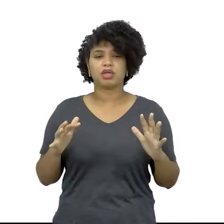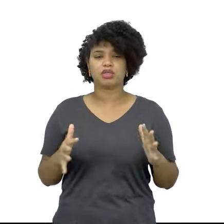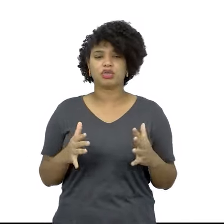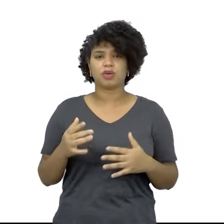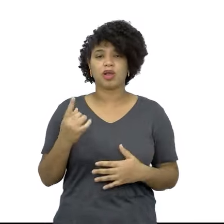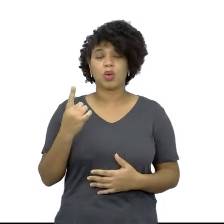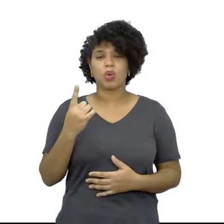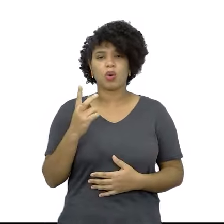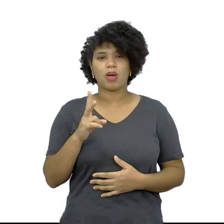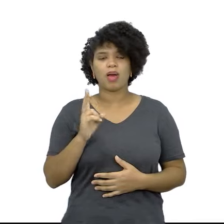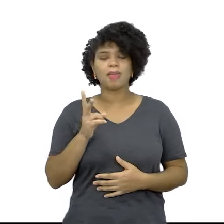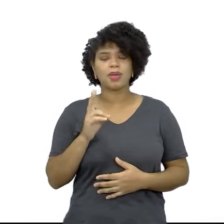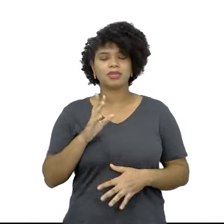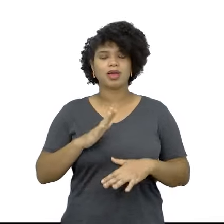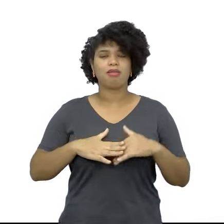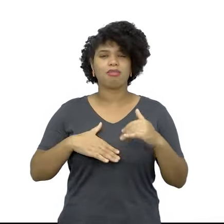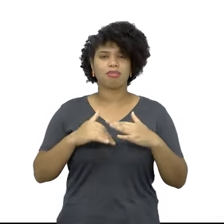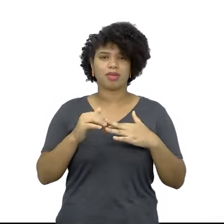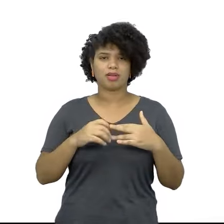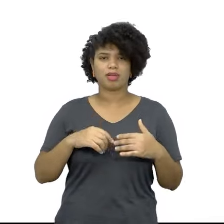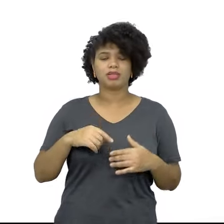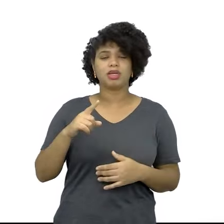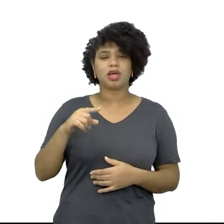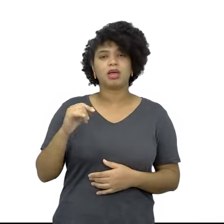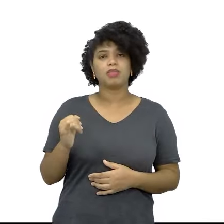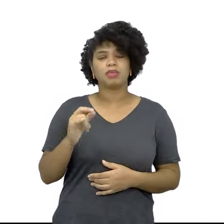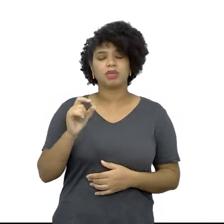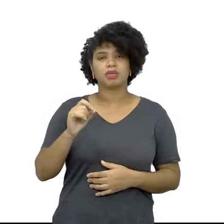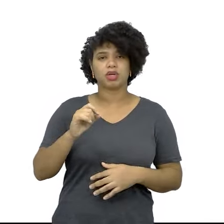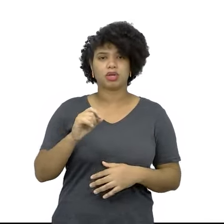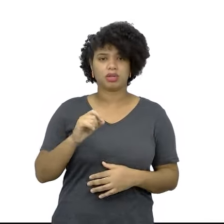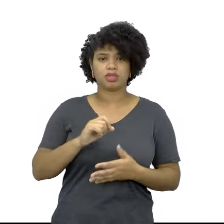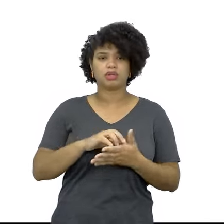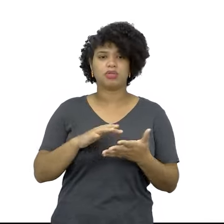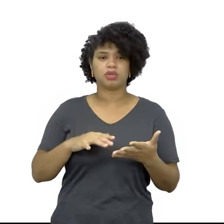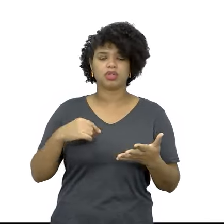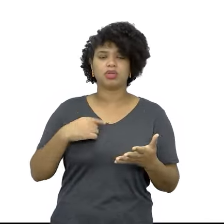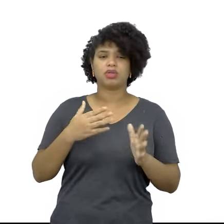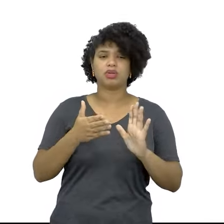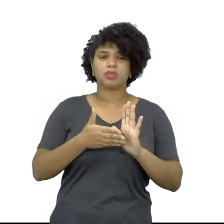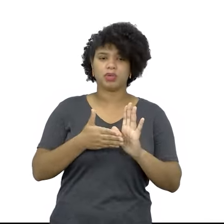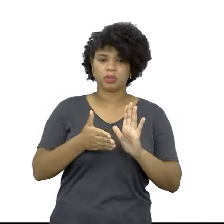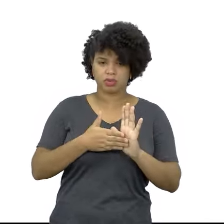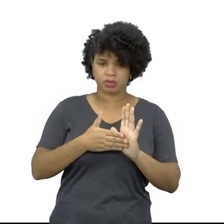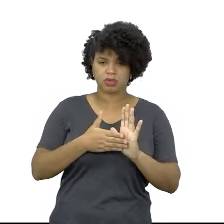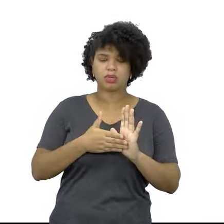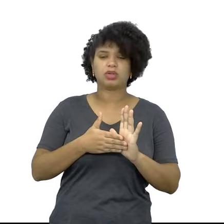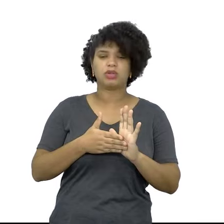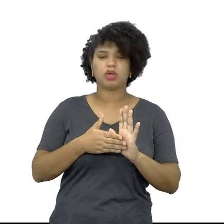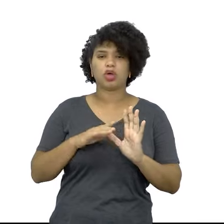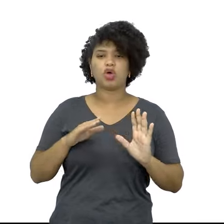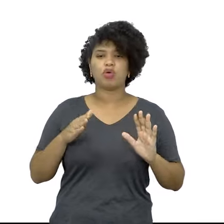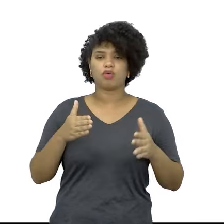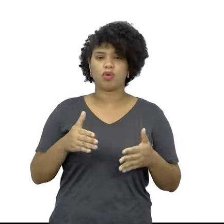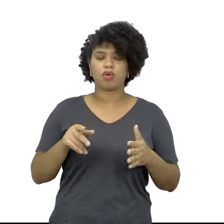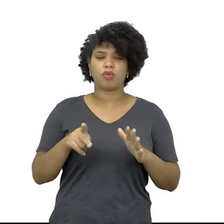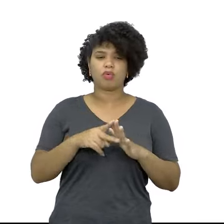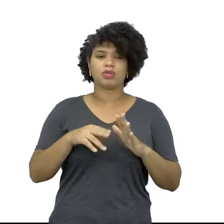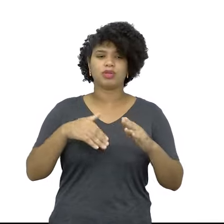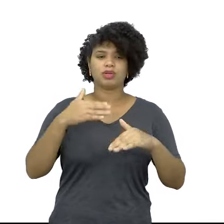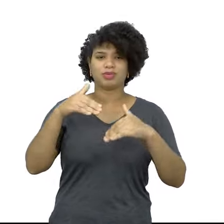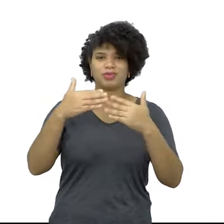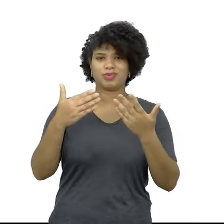mesma habilidade e é importante que essas atividades sejam propostas com foco no